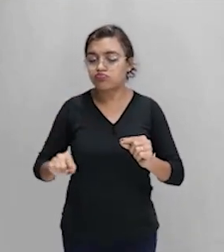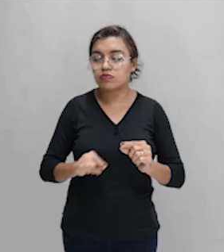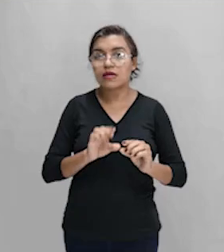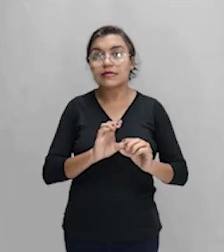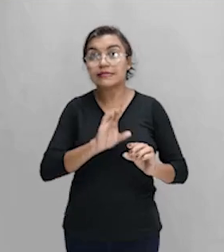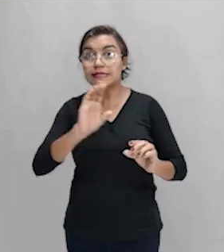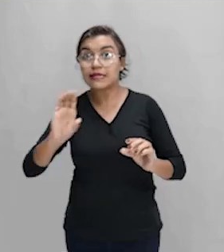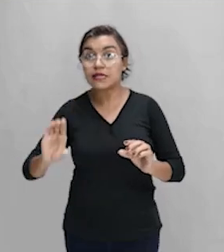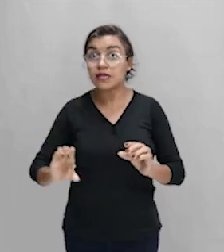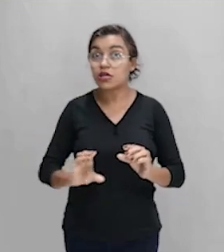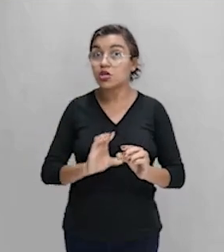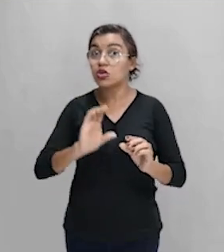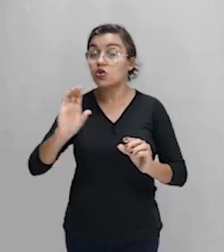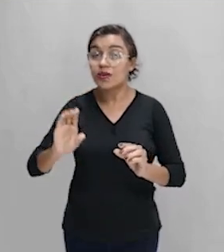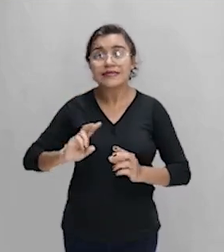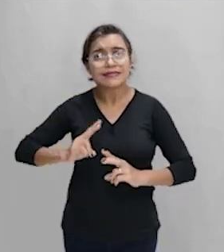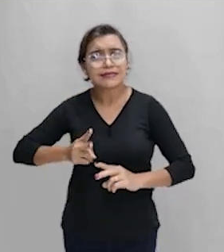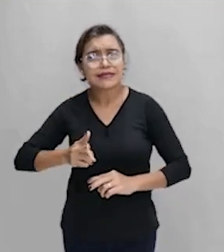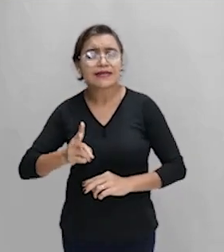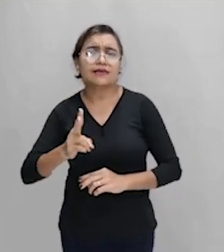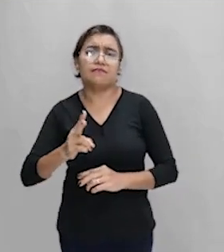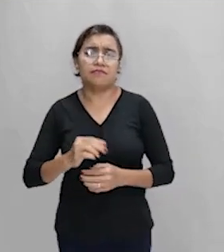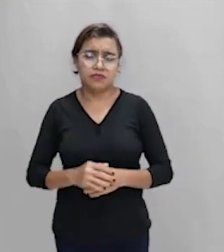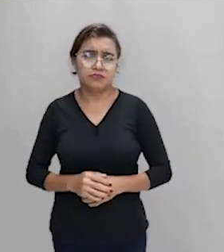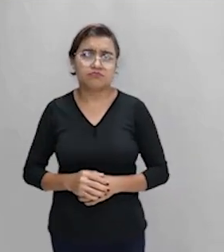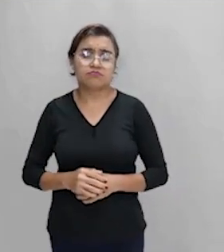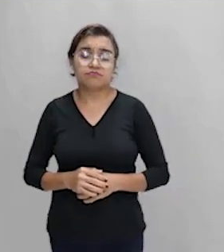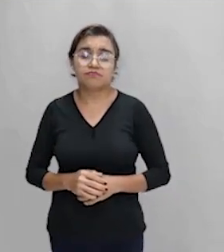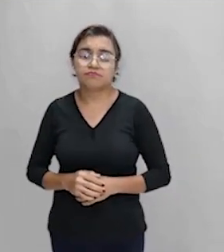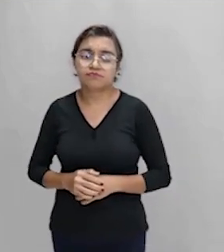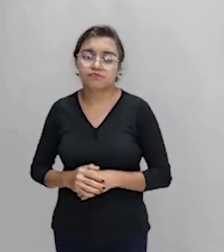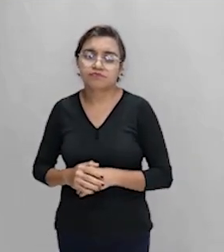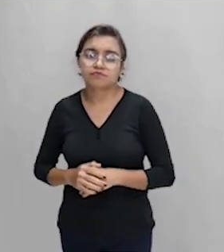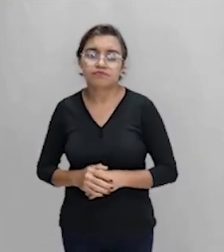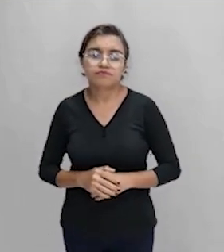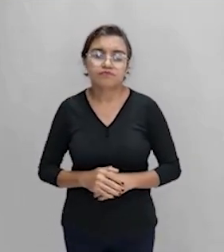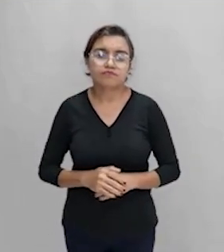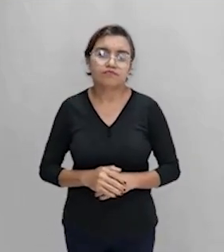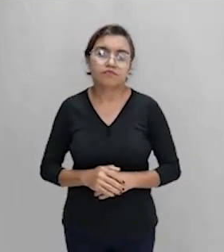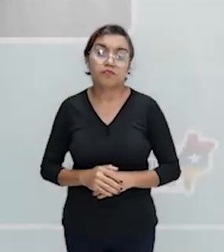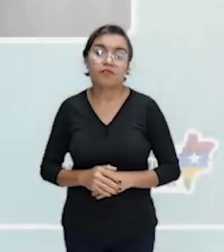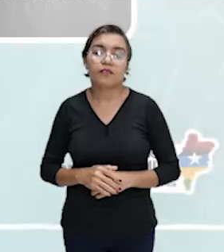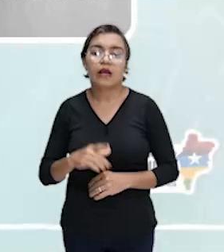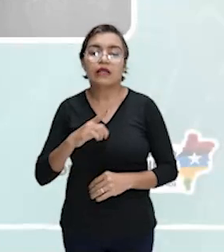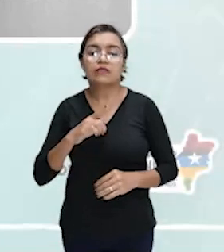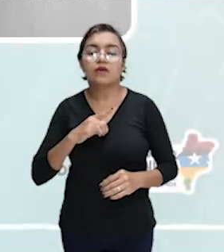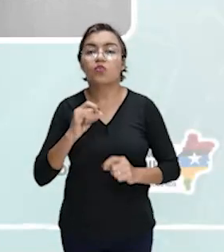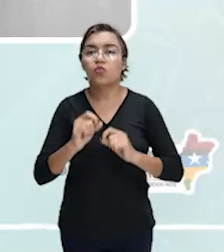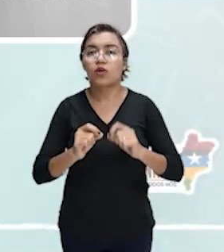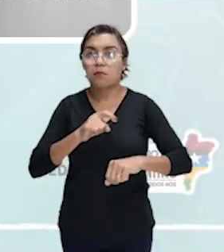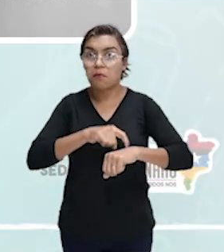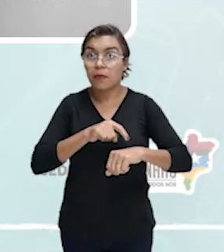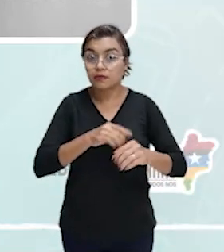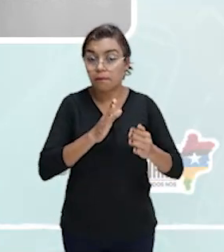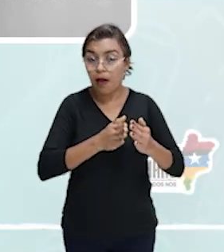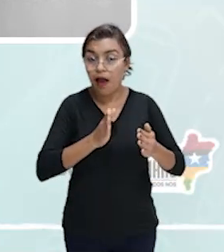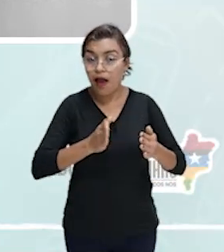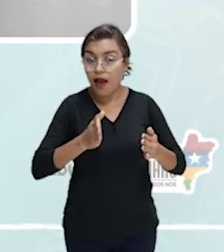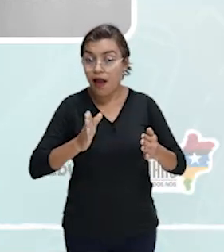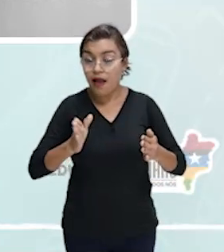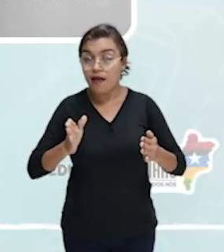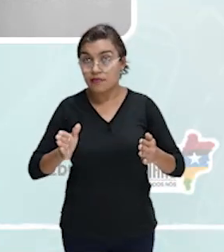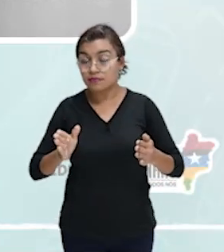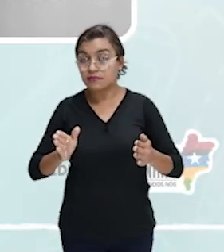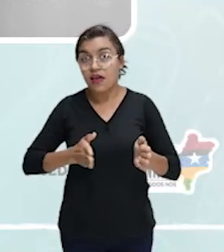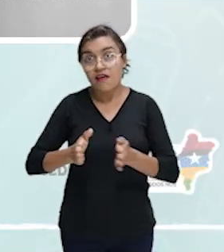aqui acontece constantemente, o tempo todo. A periodização, que é uma dessas fases que eu falei para vocês